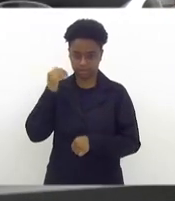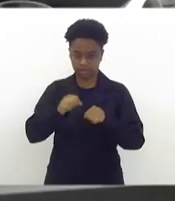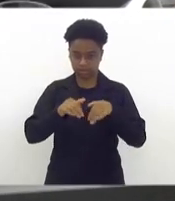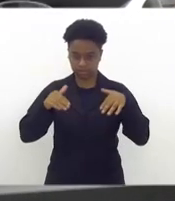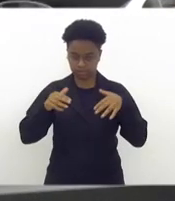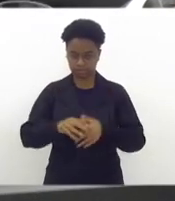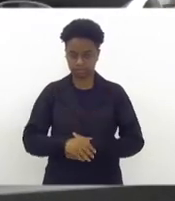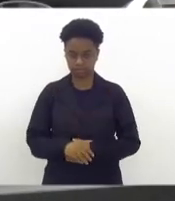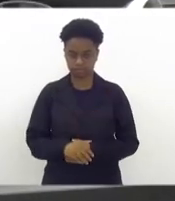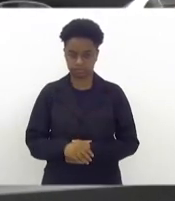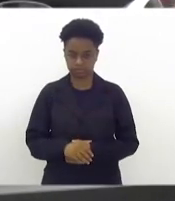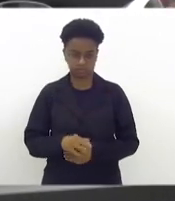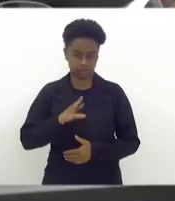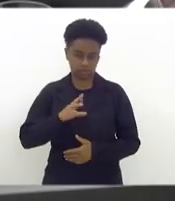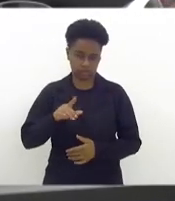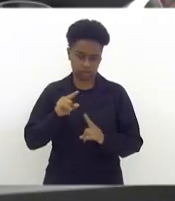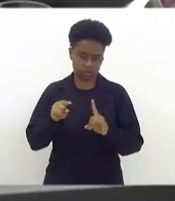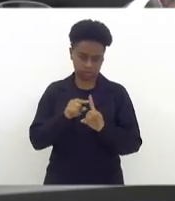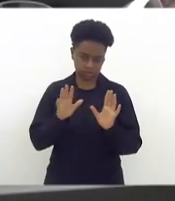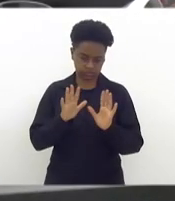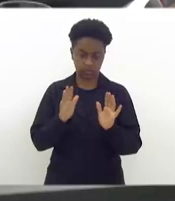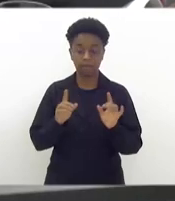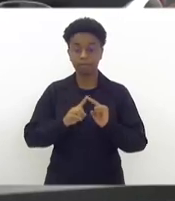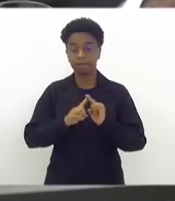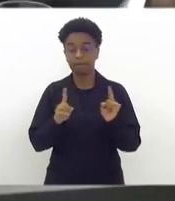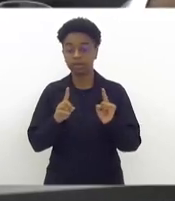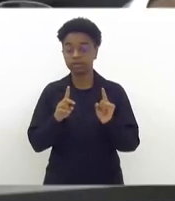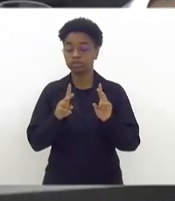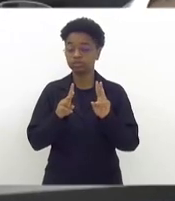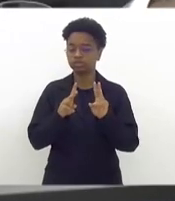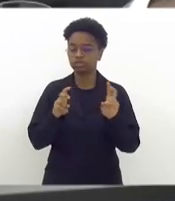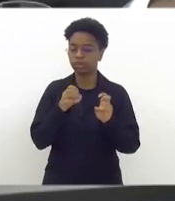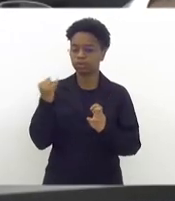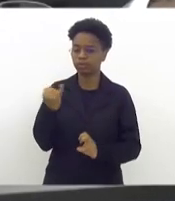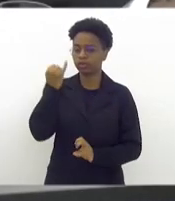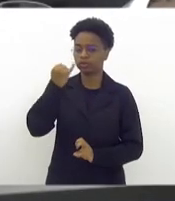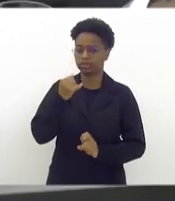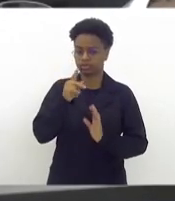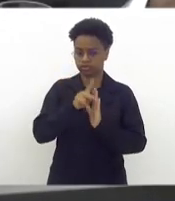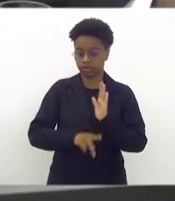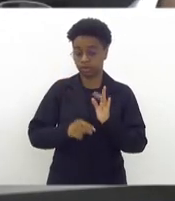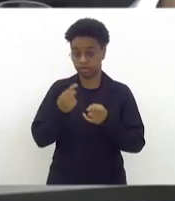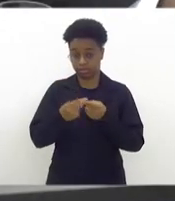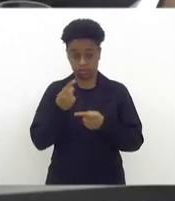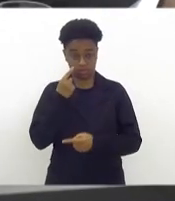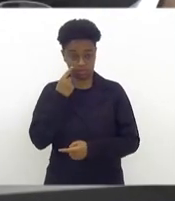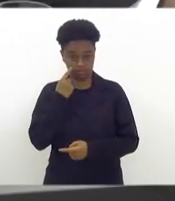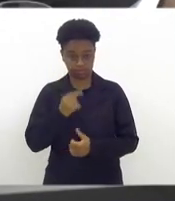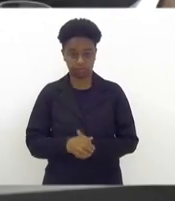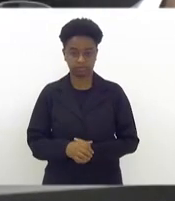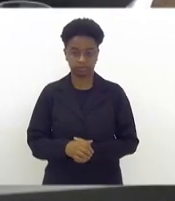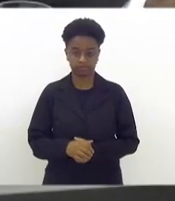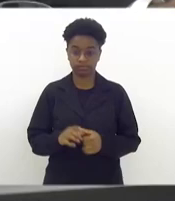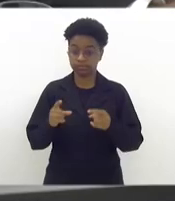e não é esse o mérito do que eu estou levantando agora, mas sobre o mérito desse projeto, sobre a constitucionalidade. Porque, veja, havia uma